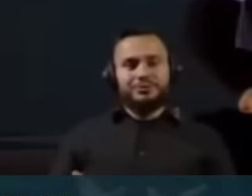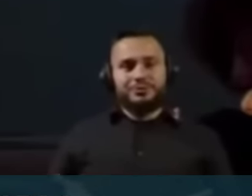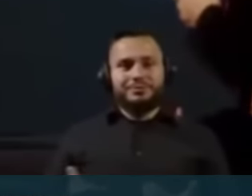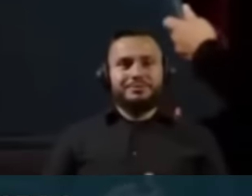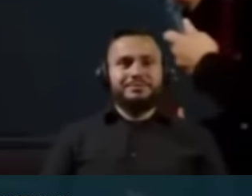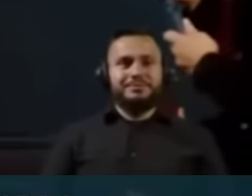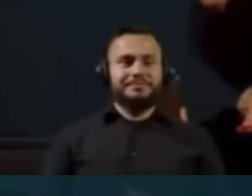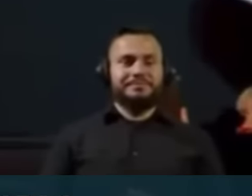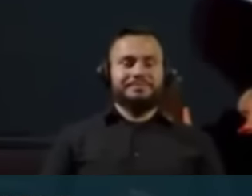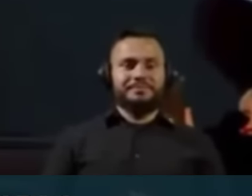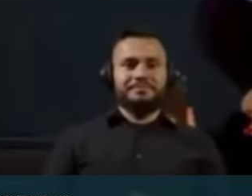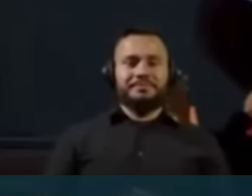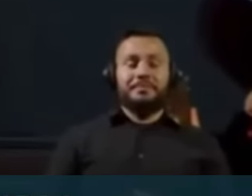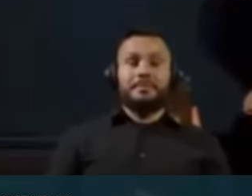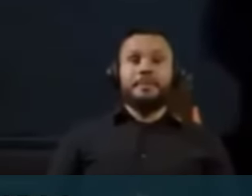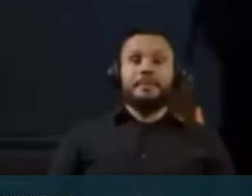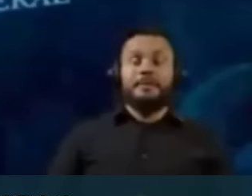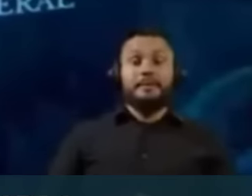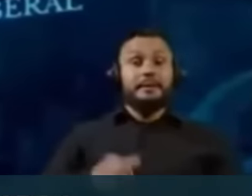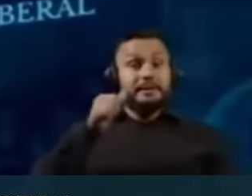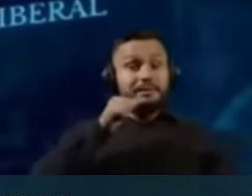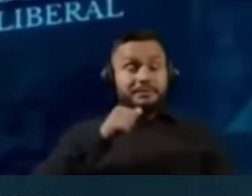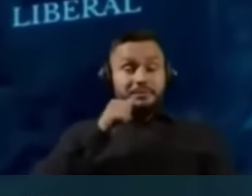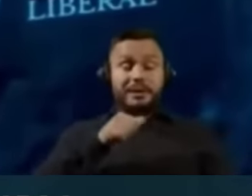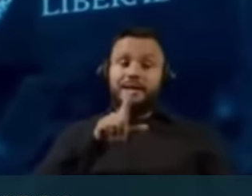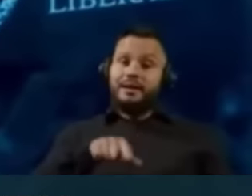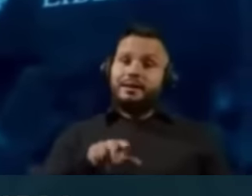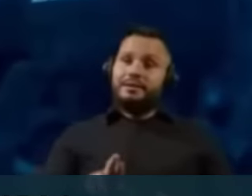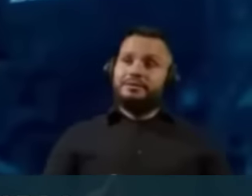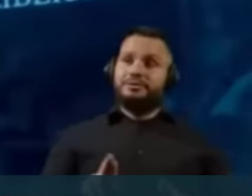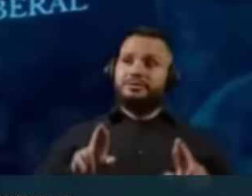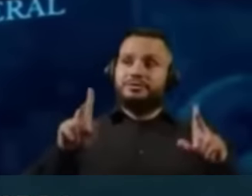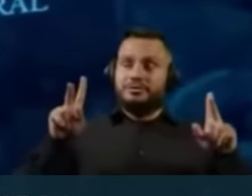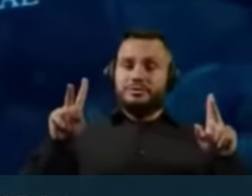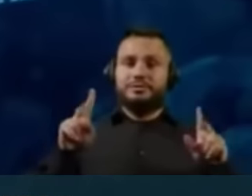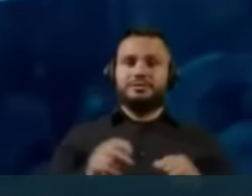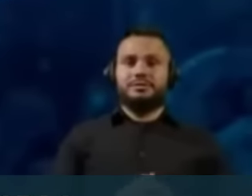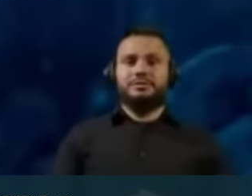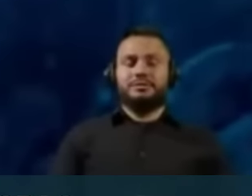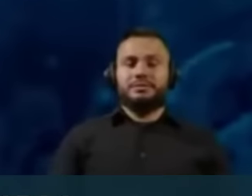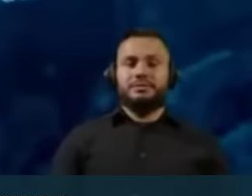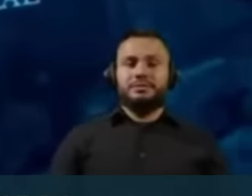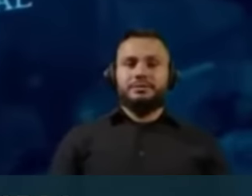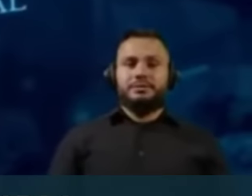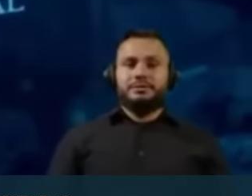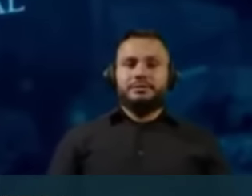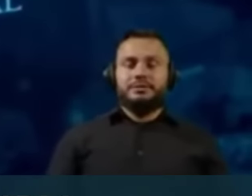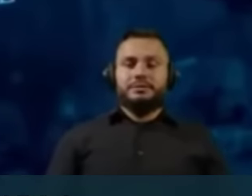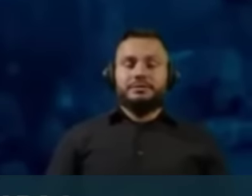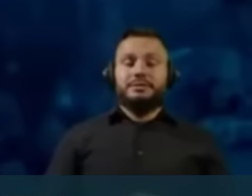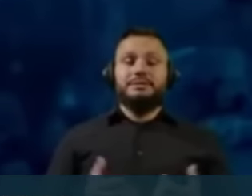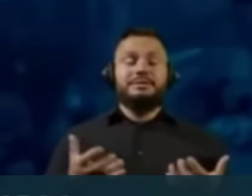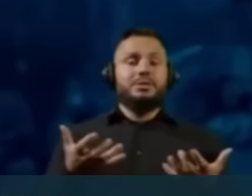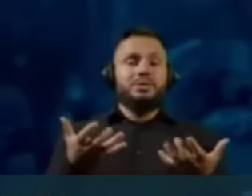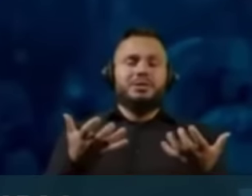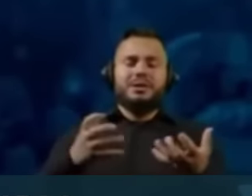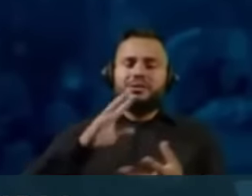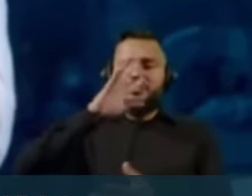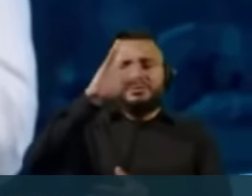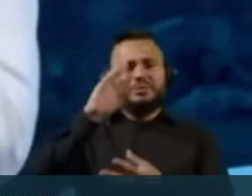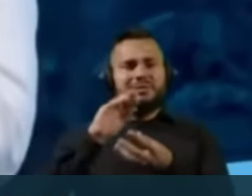A mulher, ela é diferenciada. E eu quero fazer aqui um resumo